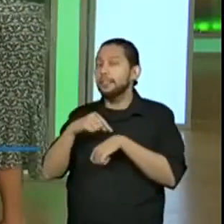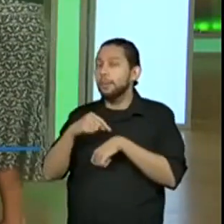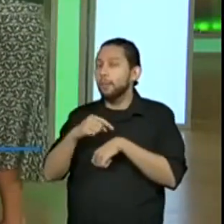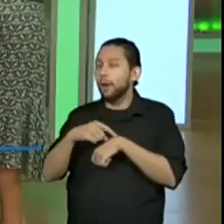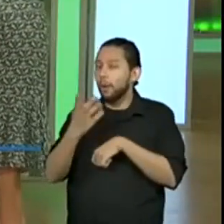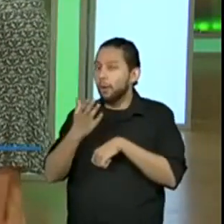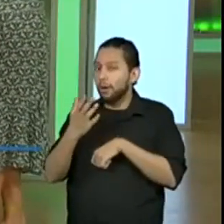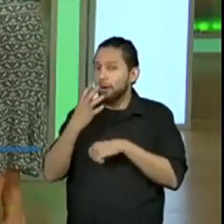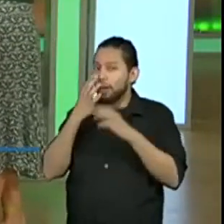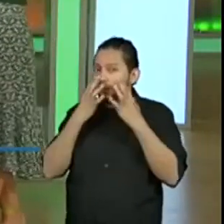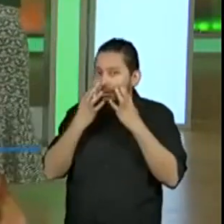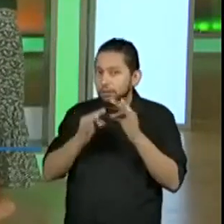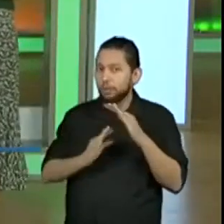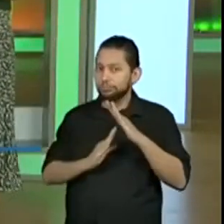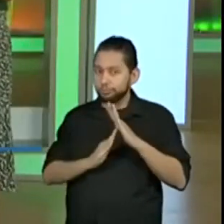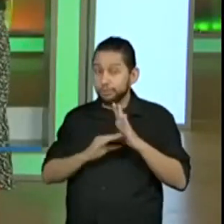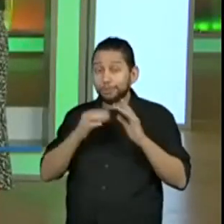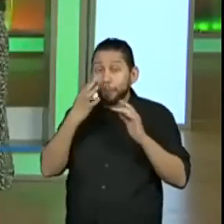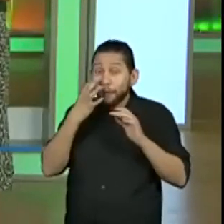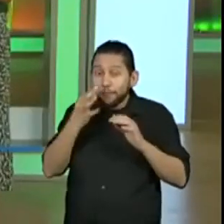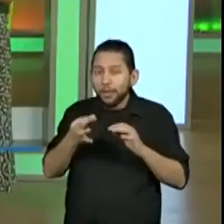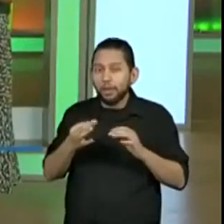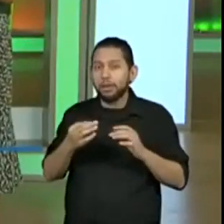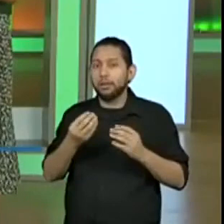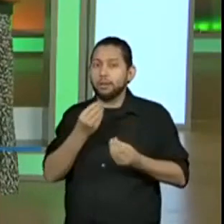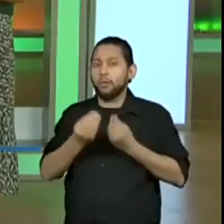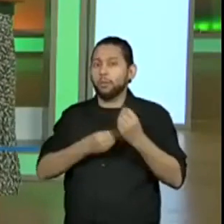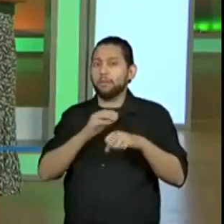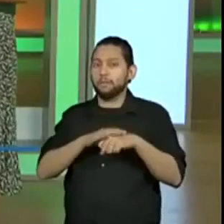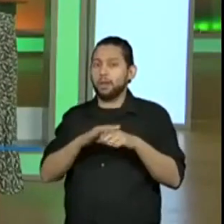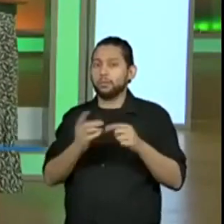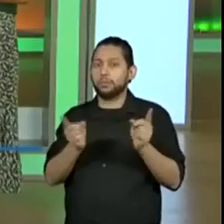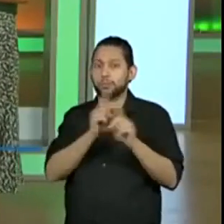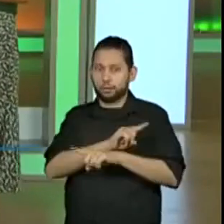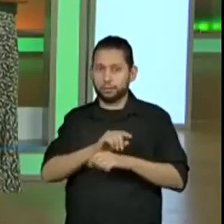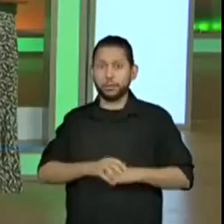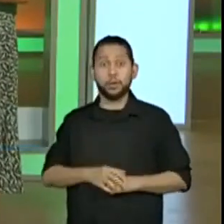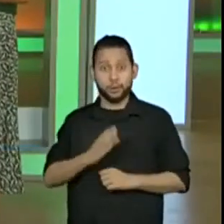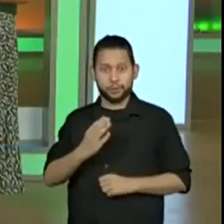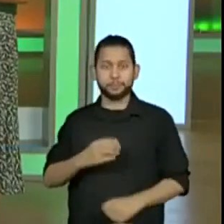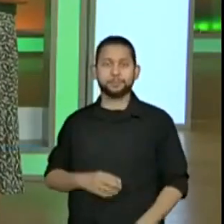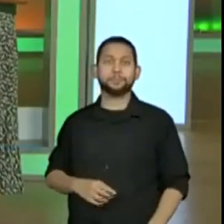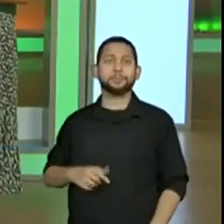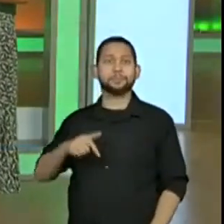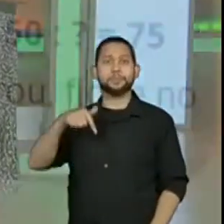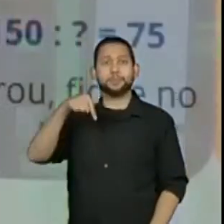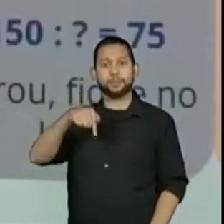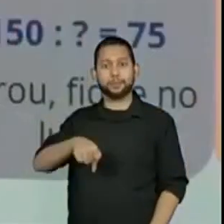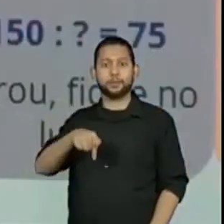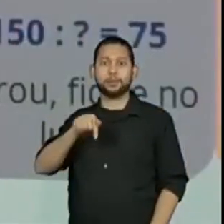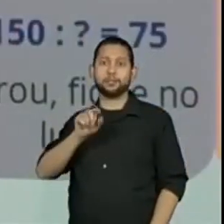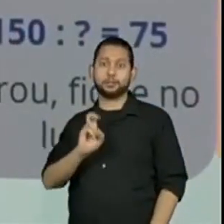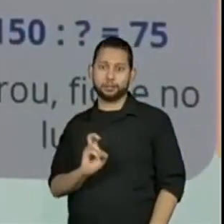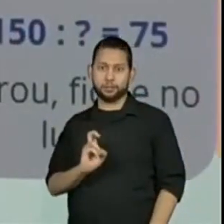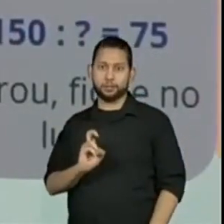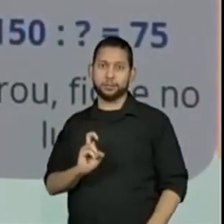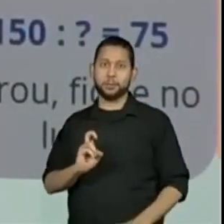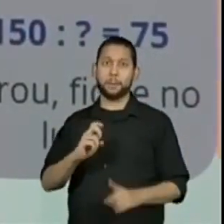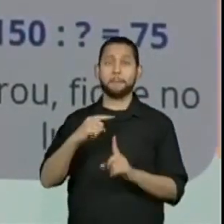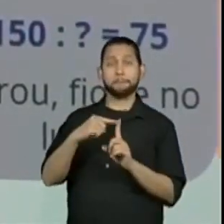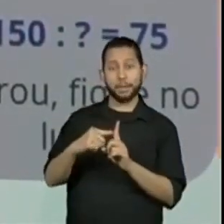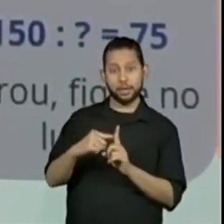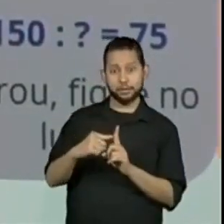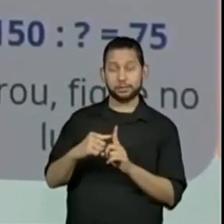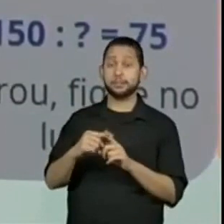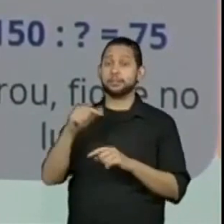entender a operação contrária, tá certo? Então, vamos lá. Perfeito. 75 mais um